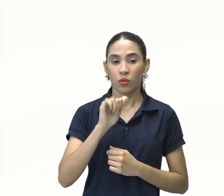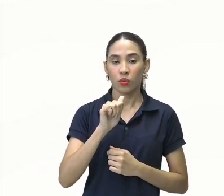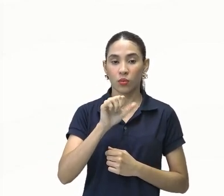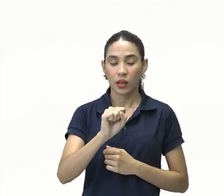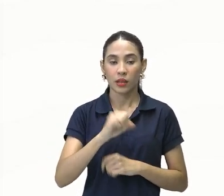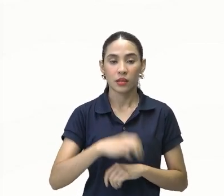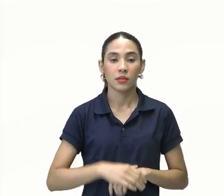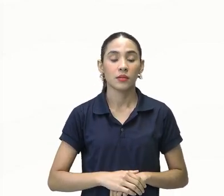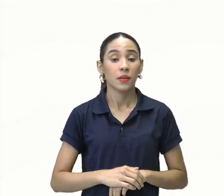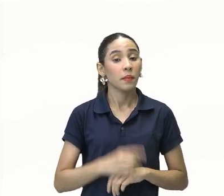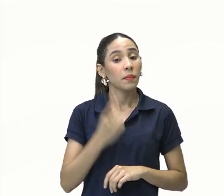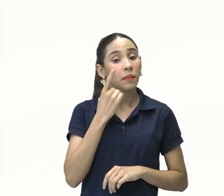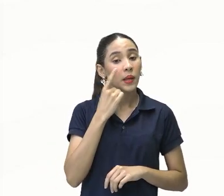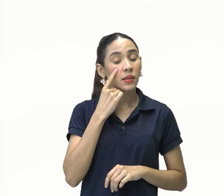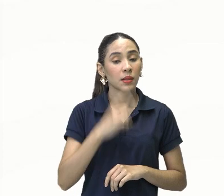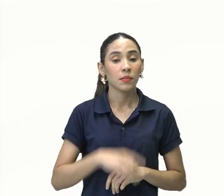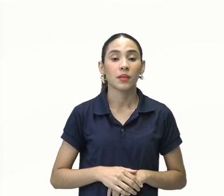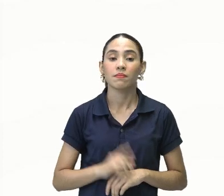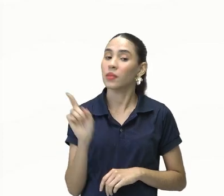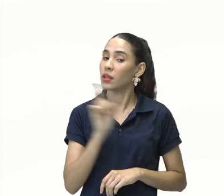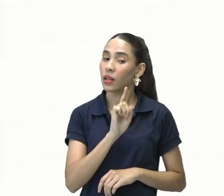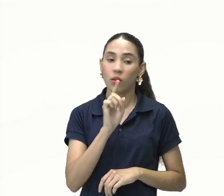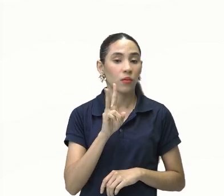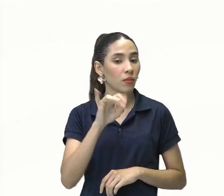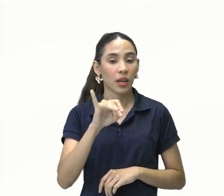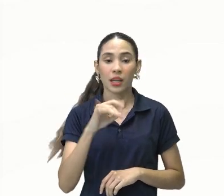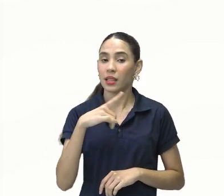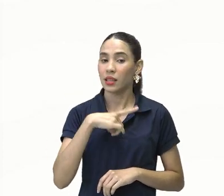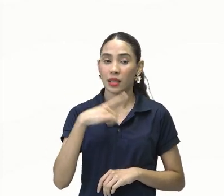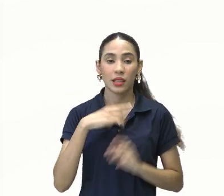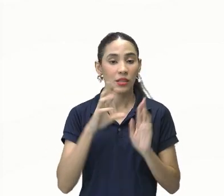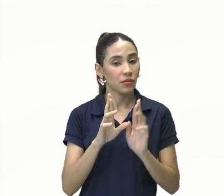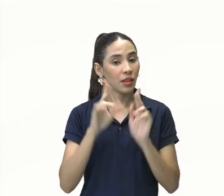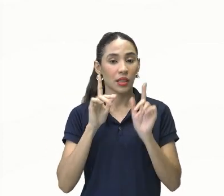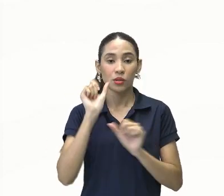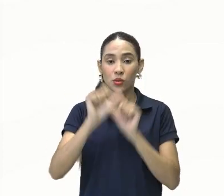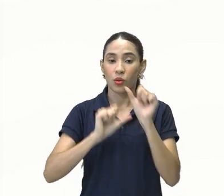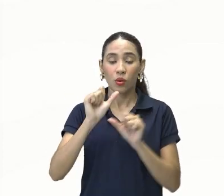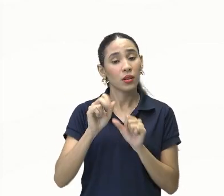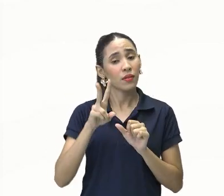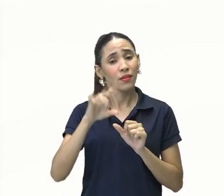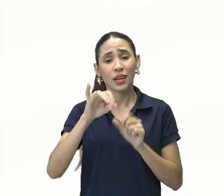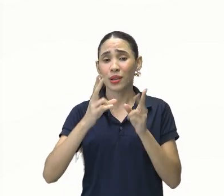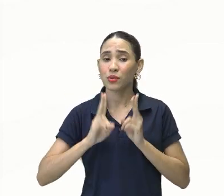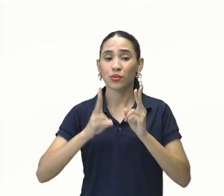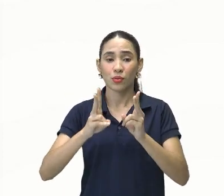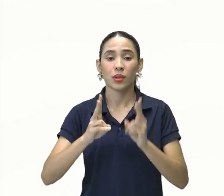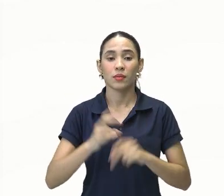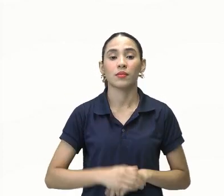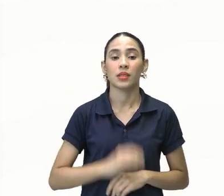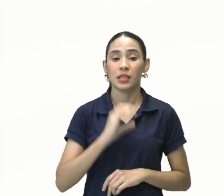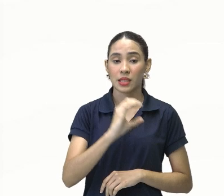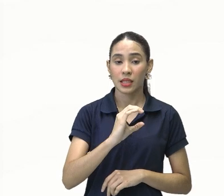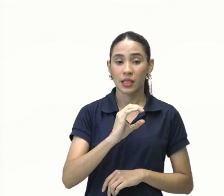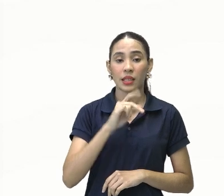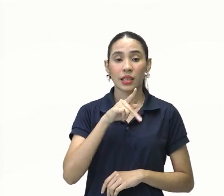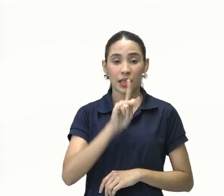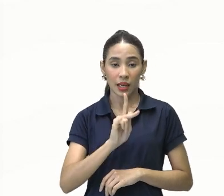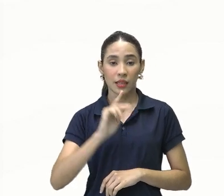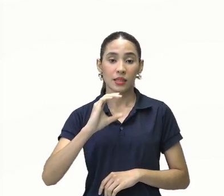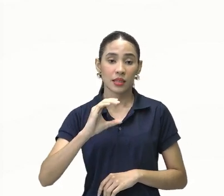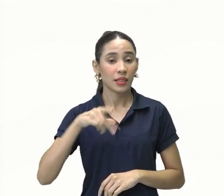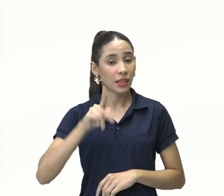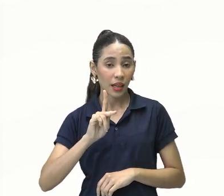coroas, observe que eu não vou ter uma ordem diferente. Vai continuar sendo cara, coroa,